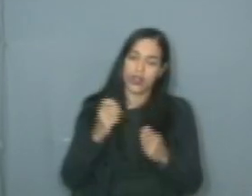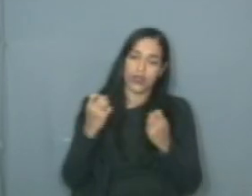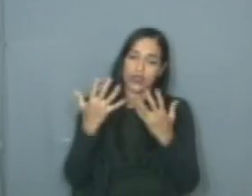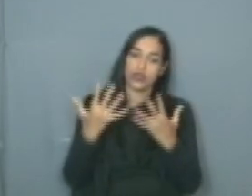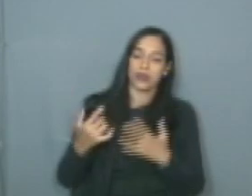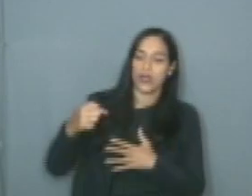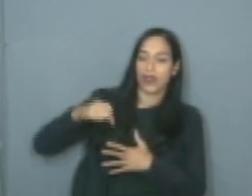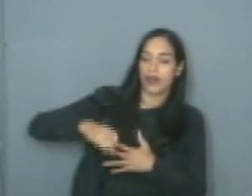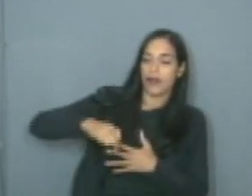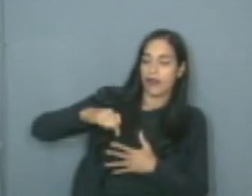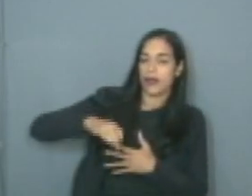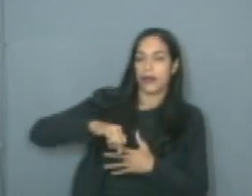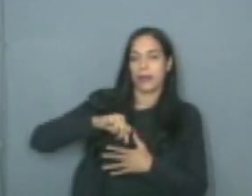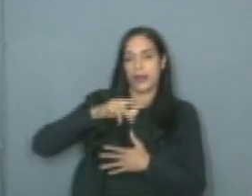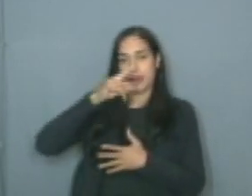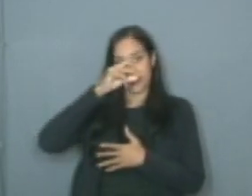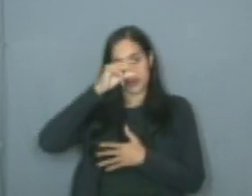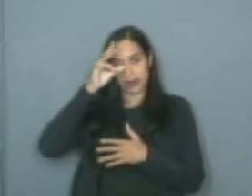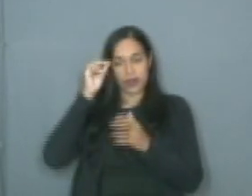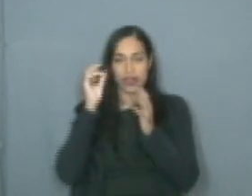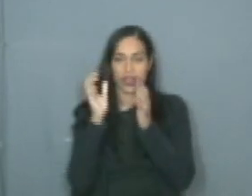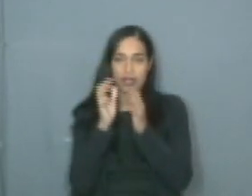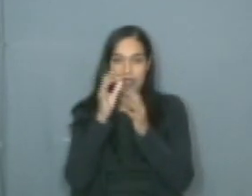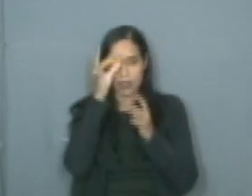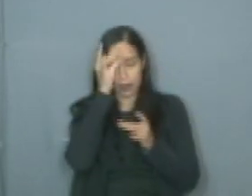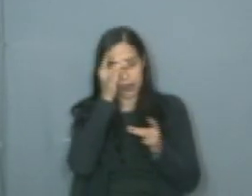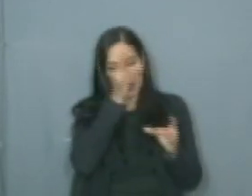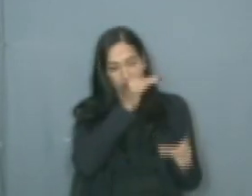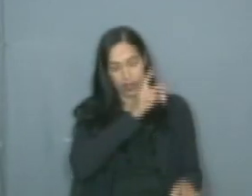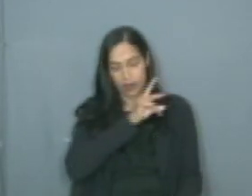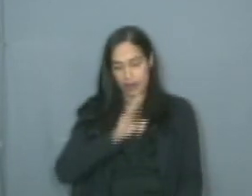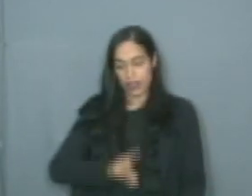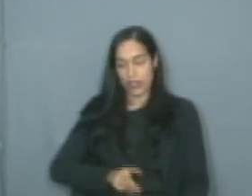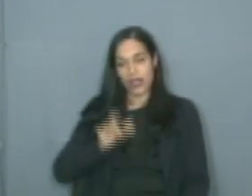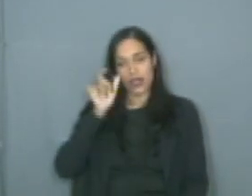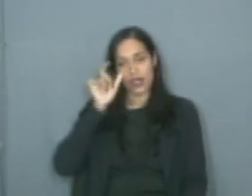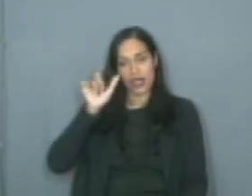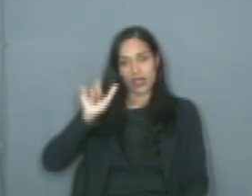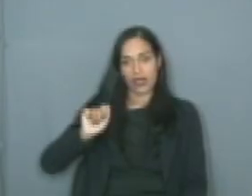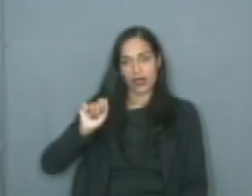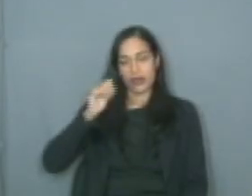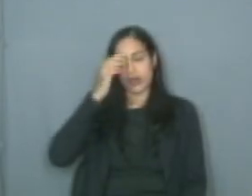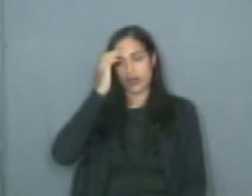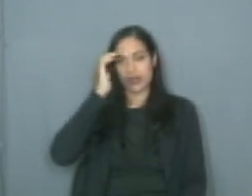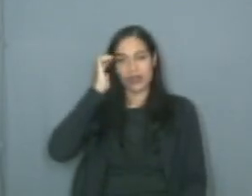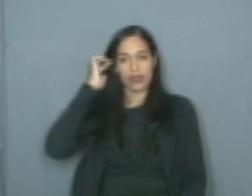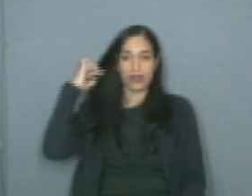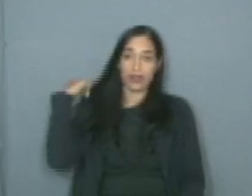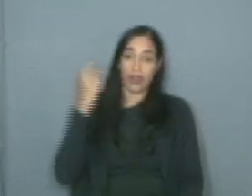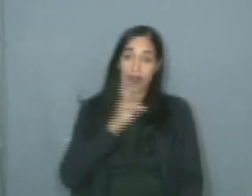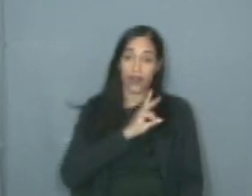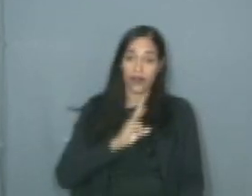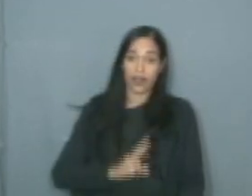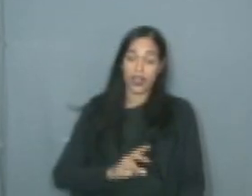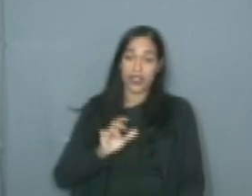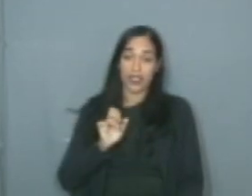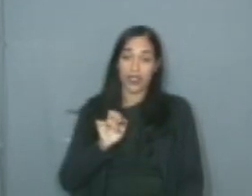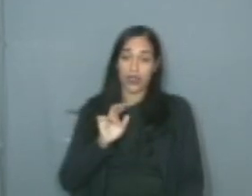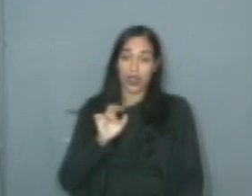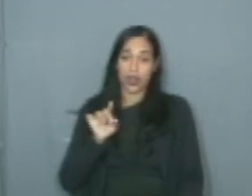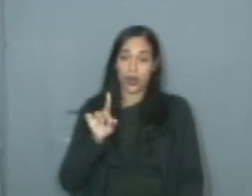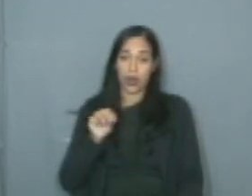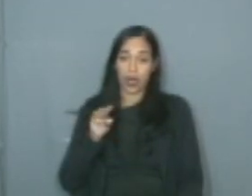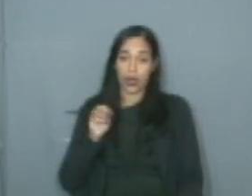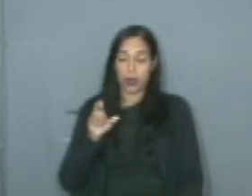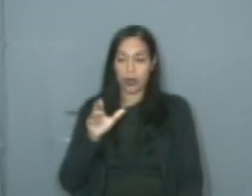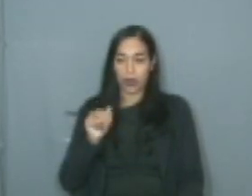outro lugar. Vai querer discutir, vereadora? Então passo a parte a vereadora Ana Lúcia. Vereador Eduardo Moura, rapidamente, só para contribuir com o requerimento